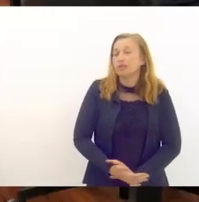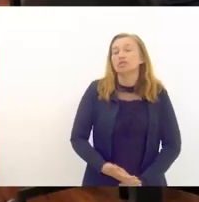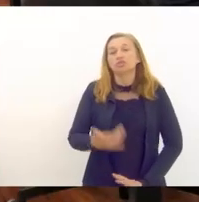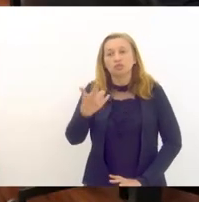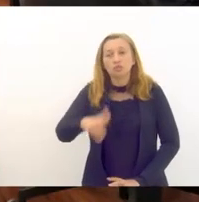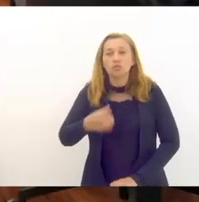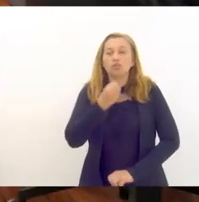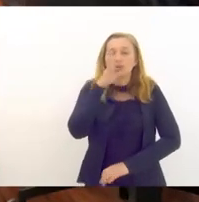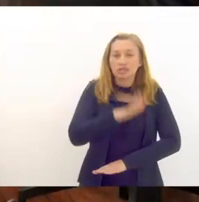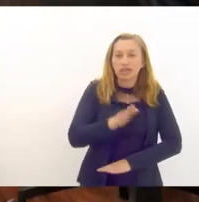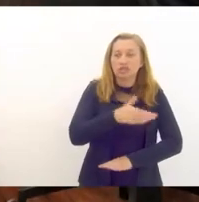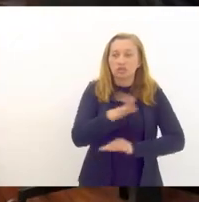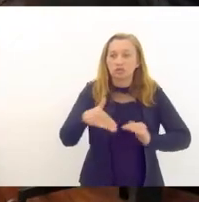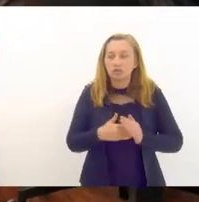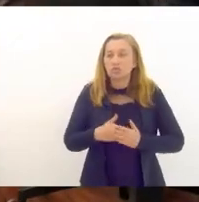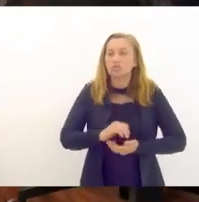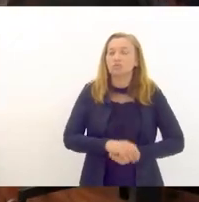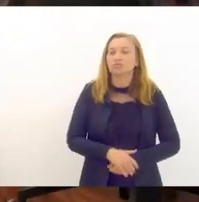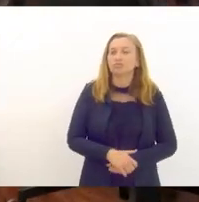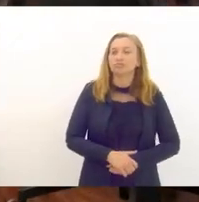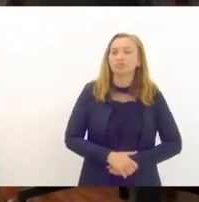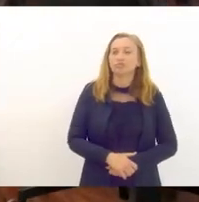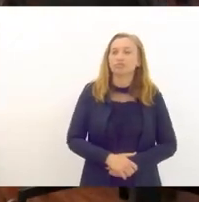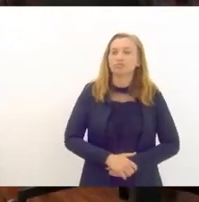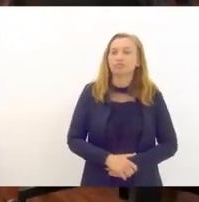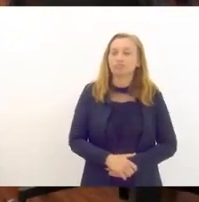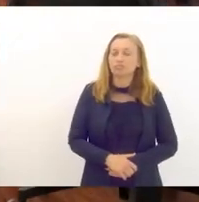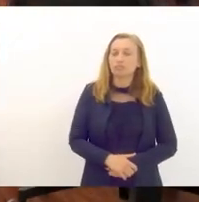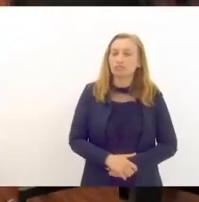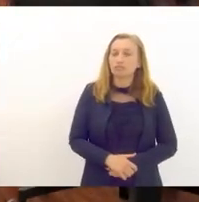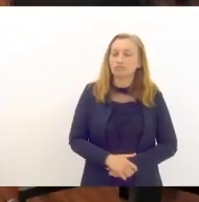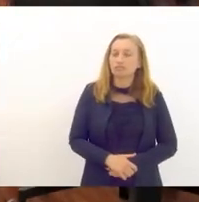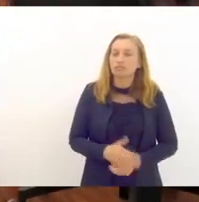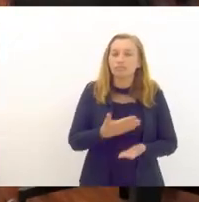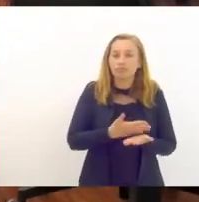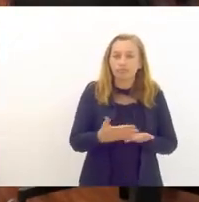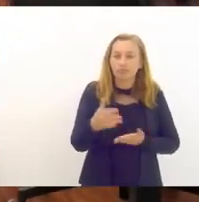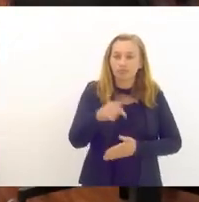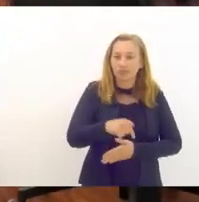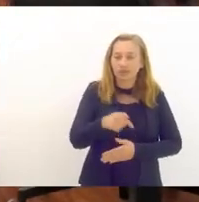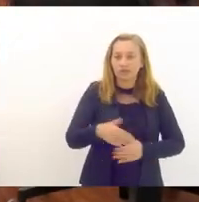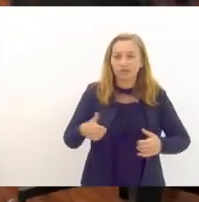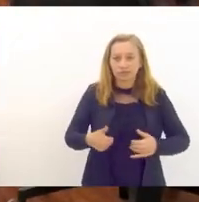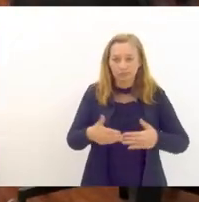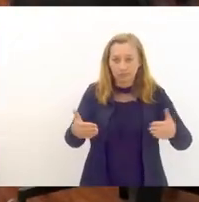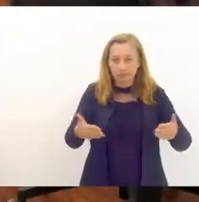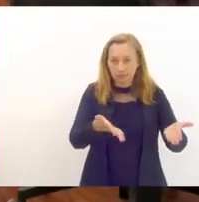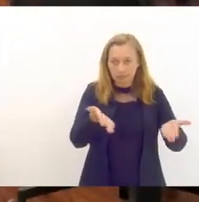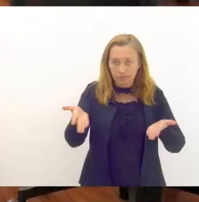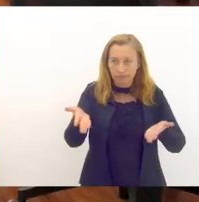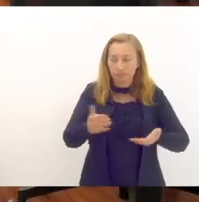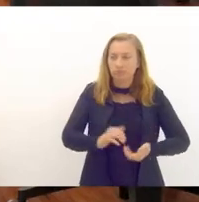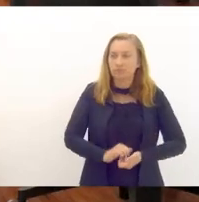Boa tarde a todos e todos eu queria iniciar aqui vou abrir